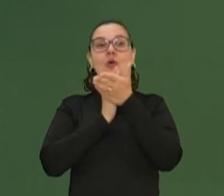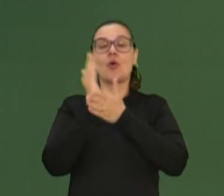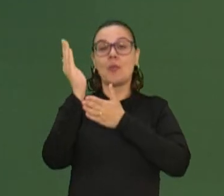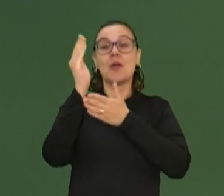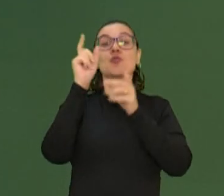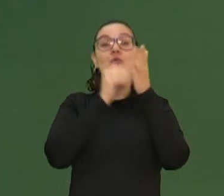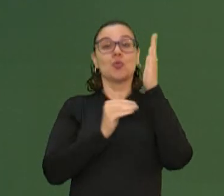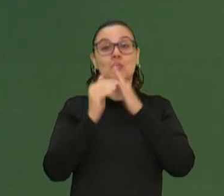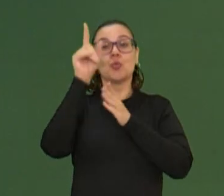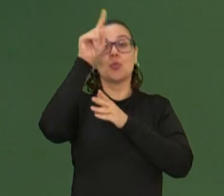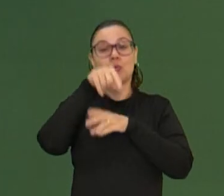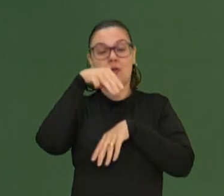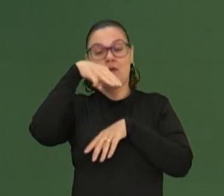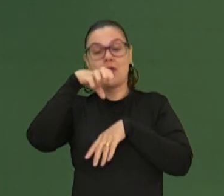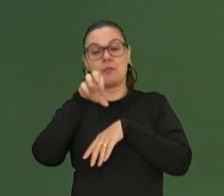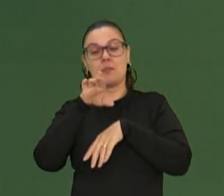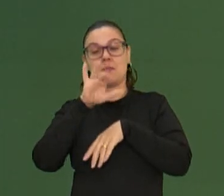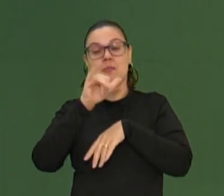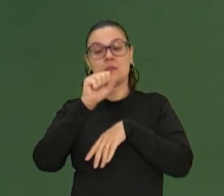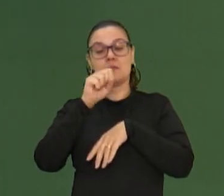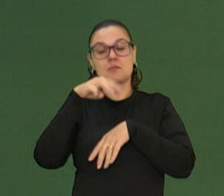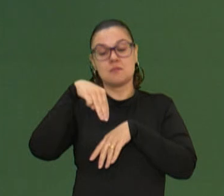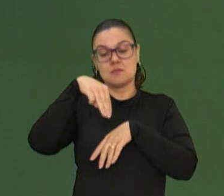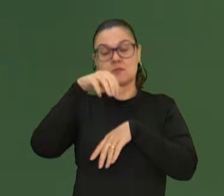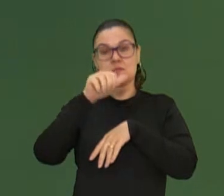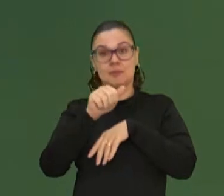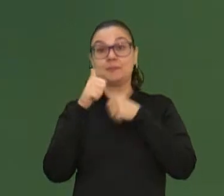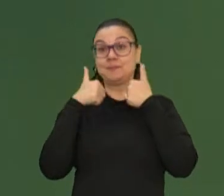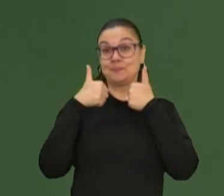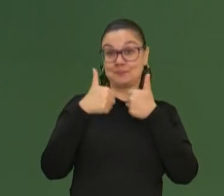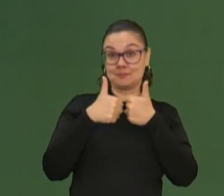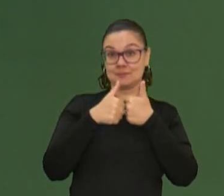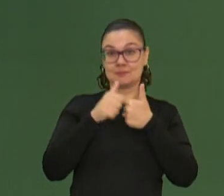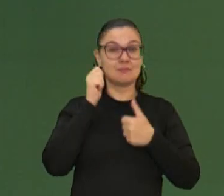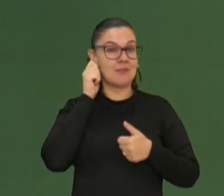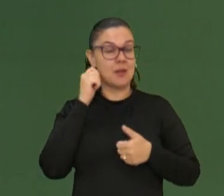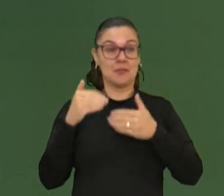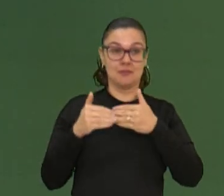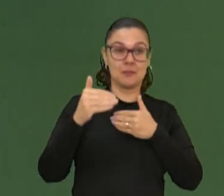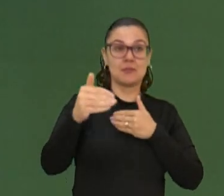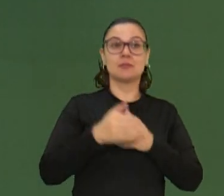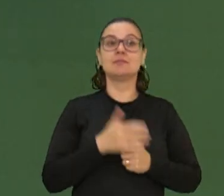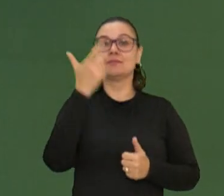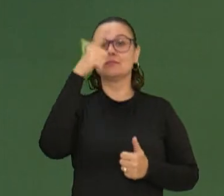tudo era meristema. Beleza?